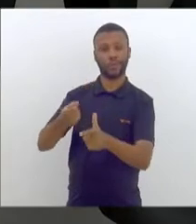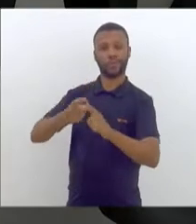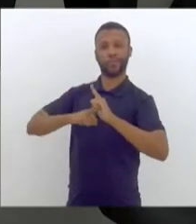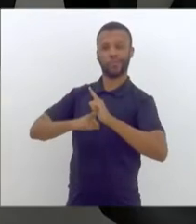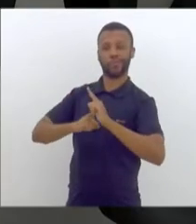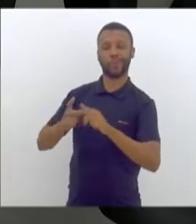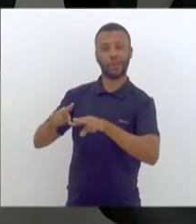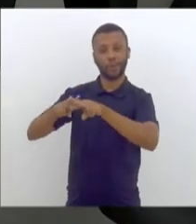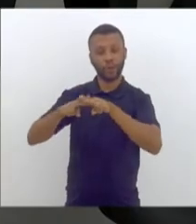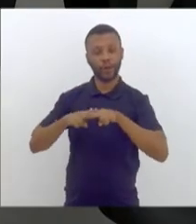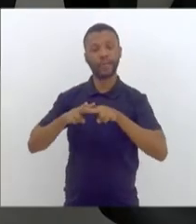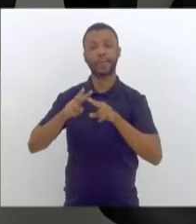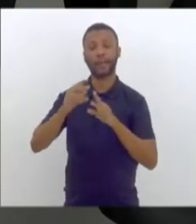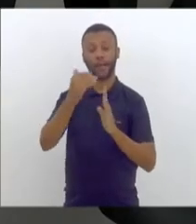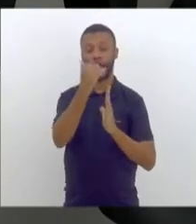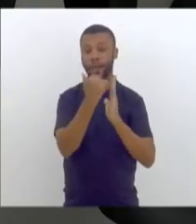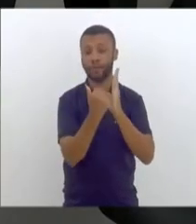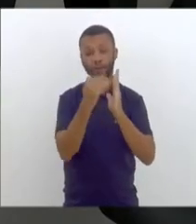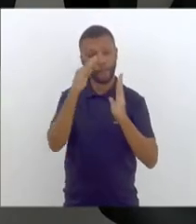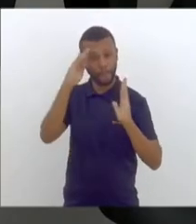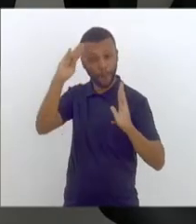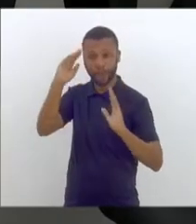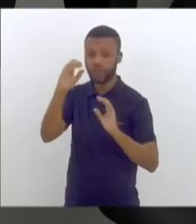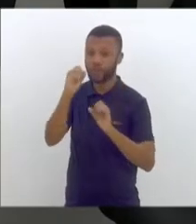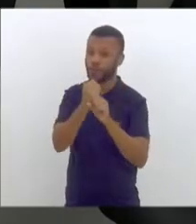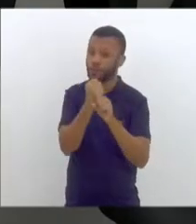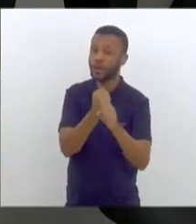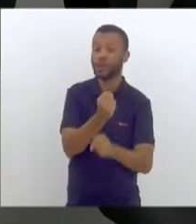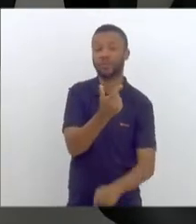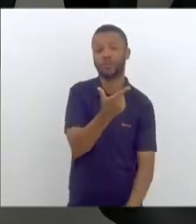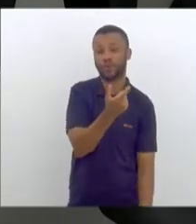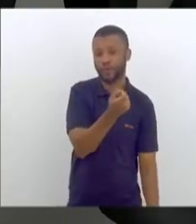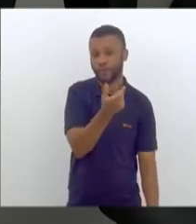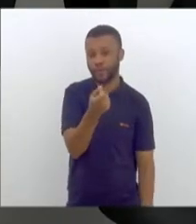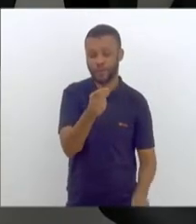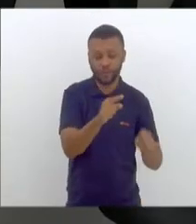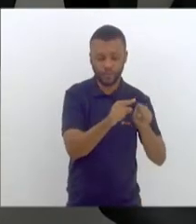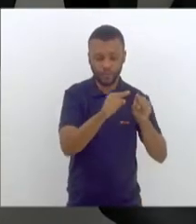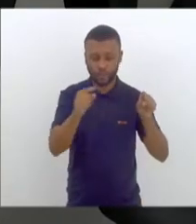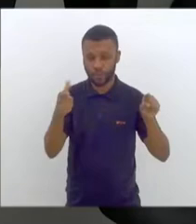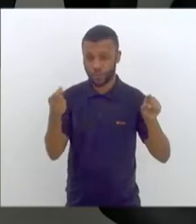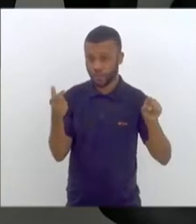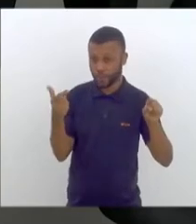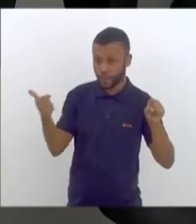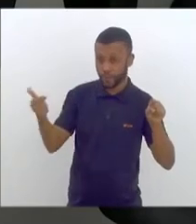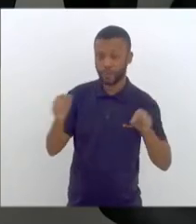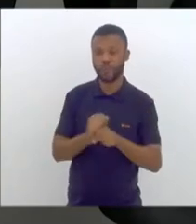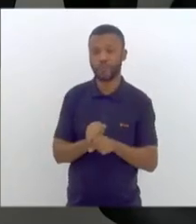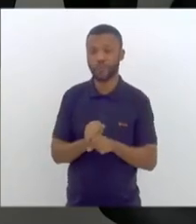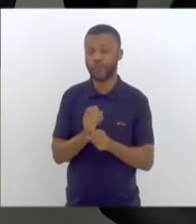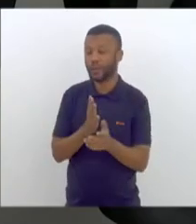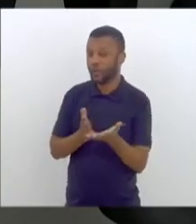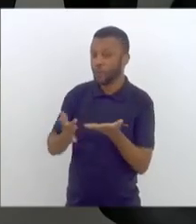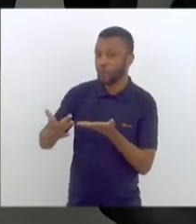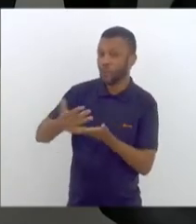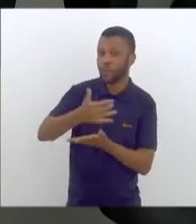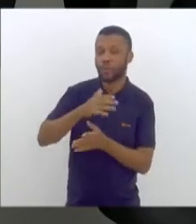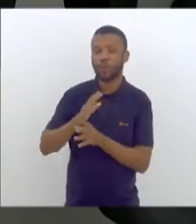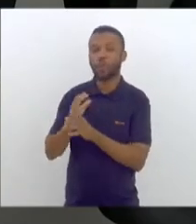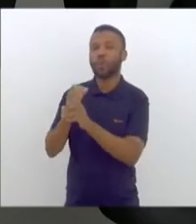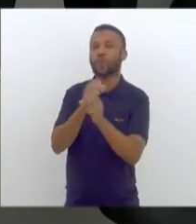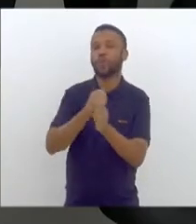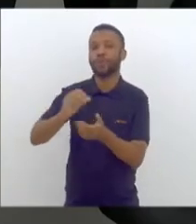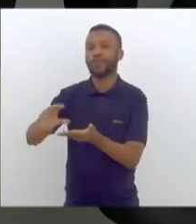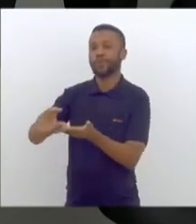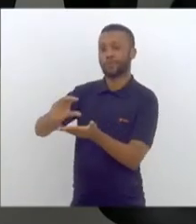reduziu ali principalmente 2020 2021 em decorrência da o aumento da receita corrente líquida bem